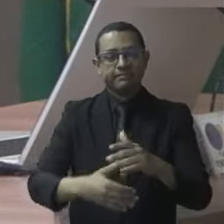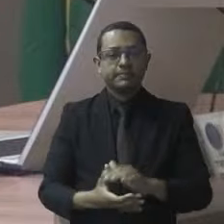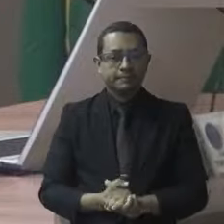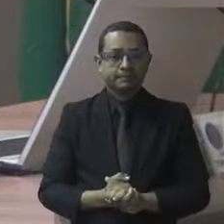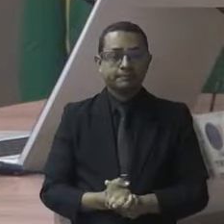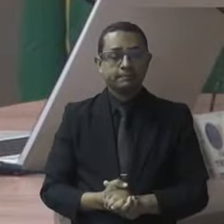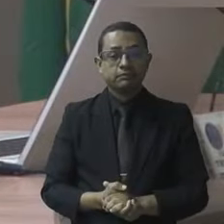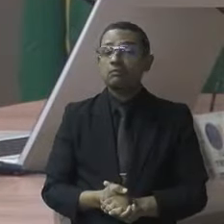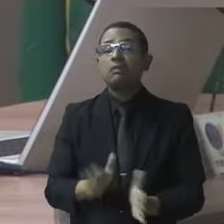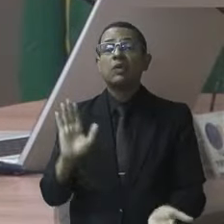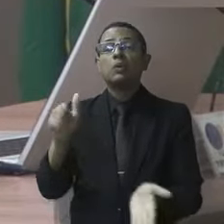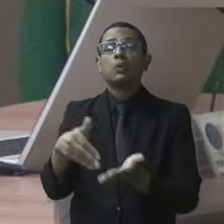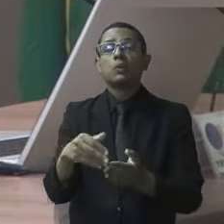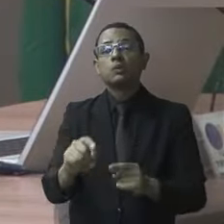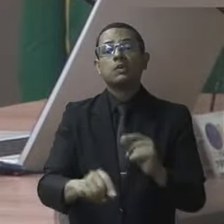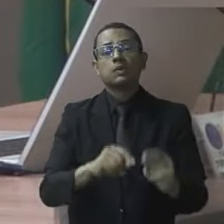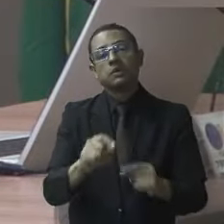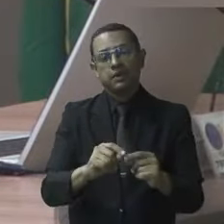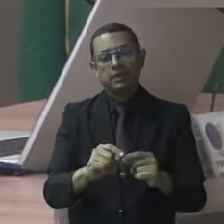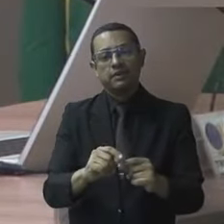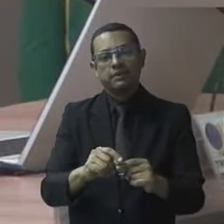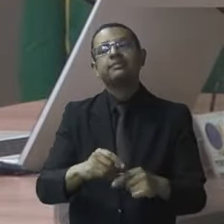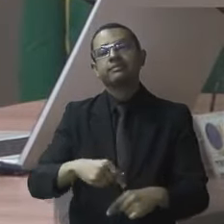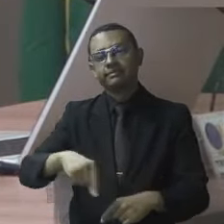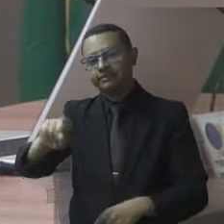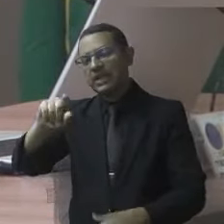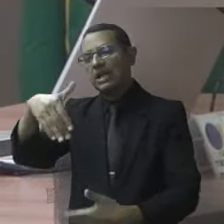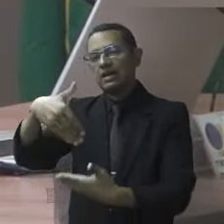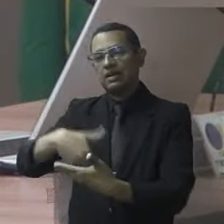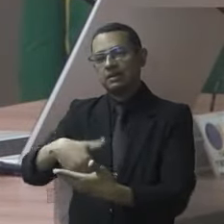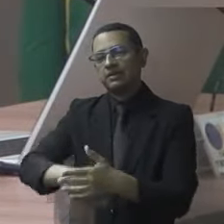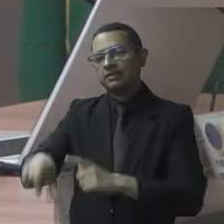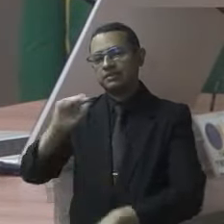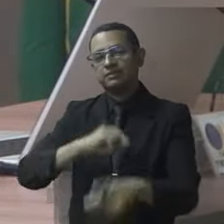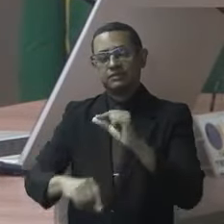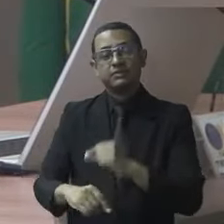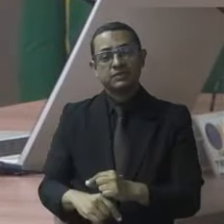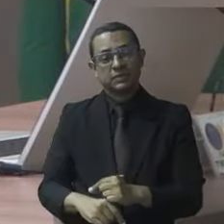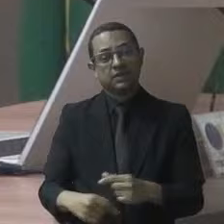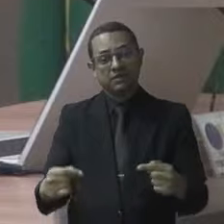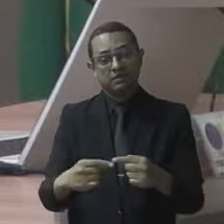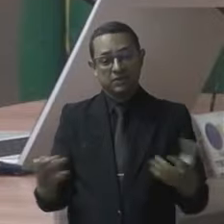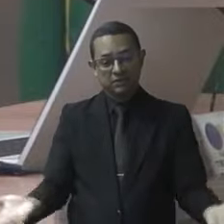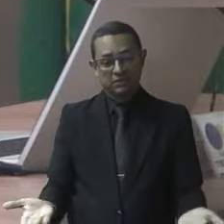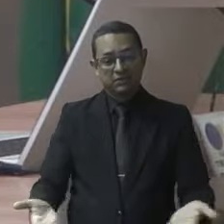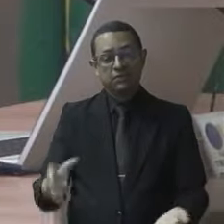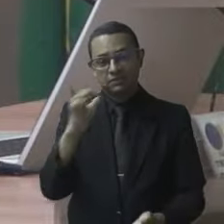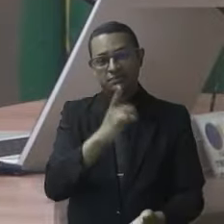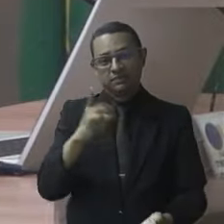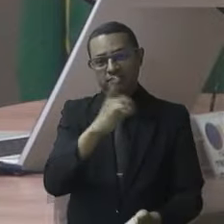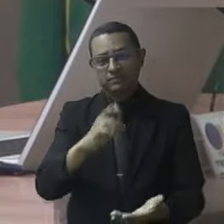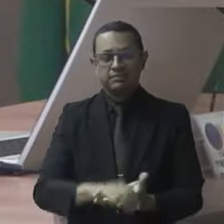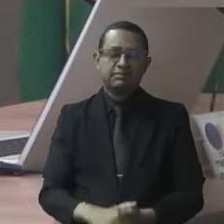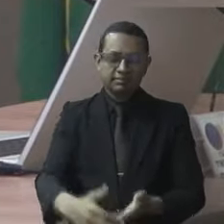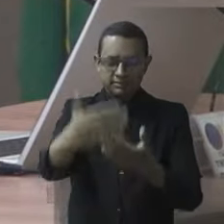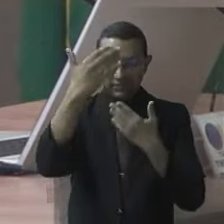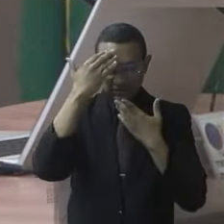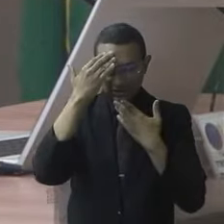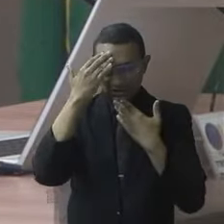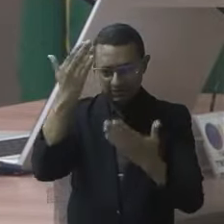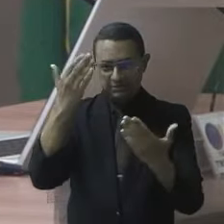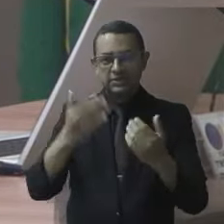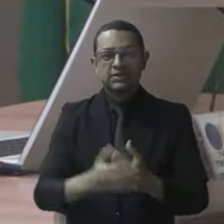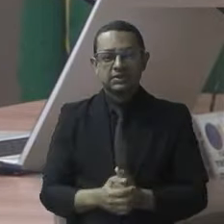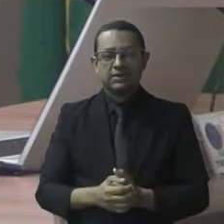por último, o pleito eleitoral propriamente dito, realizado no domingo de hoje. Então, vai aqui os meus agradecimentos,